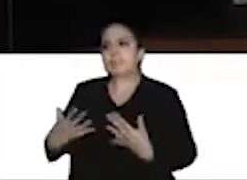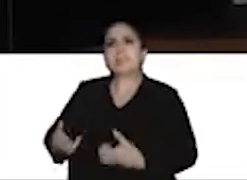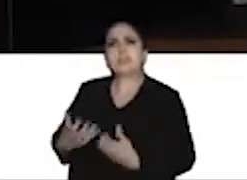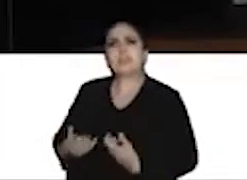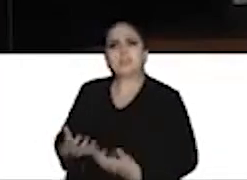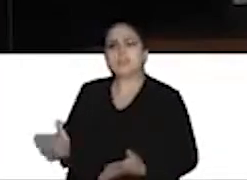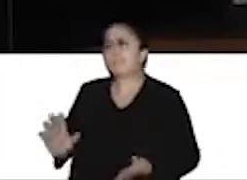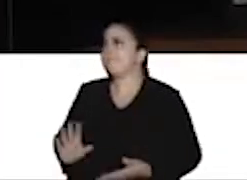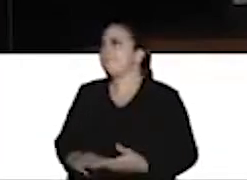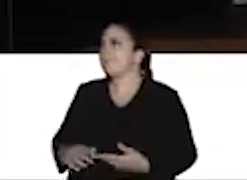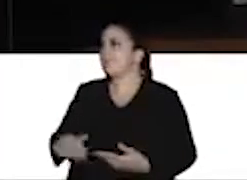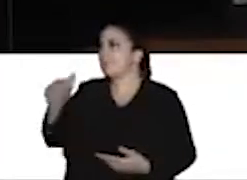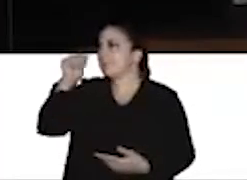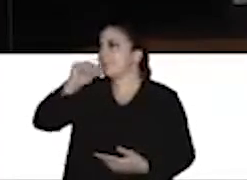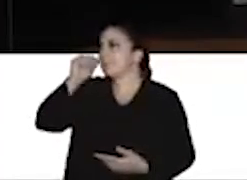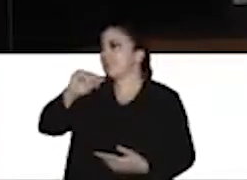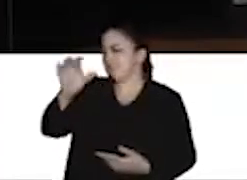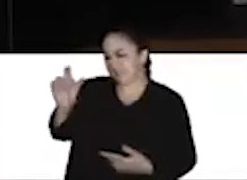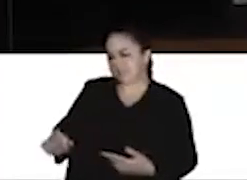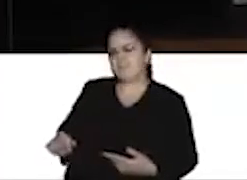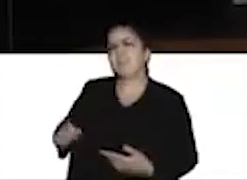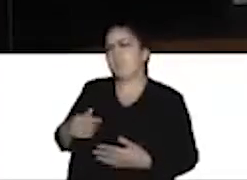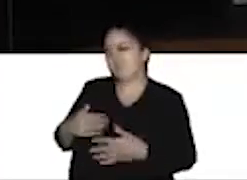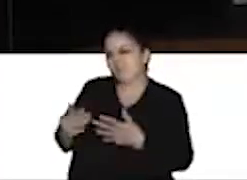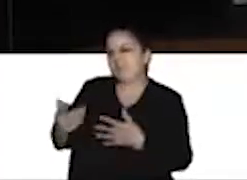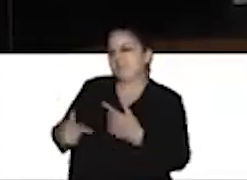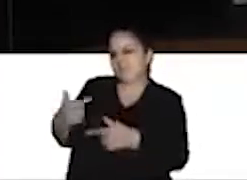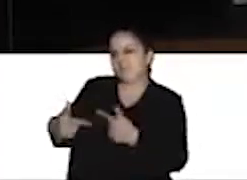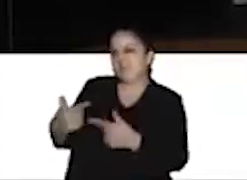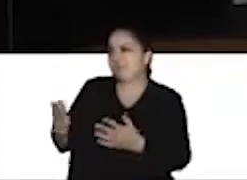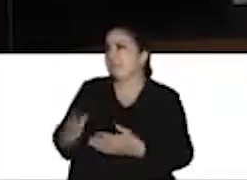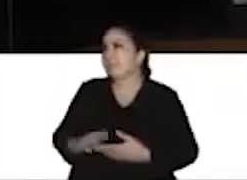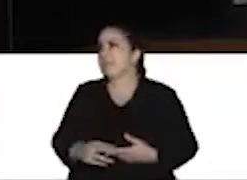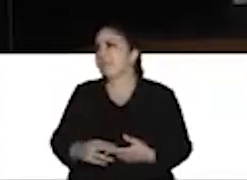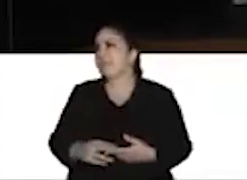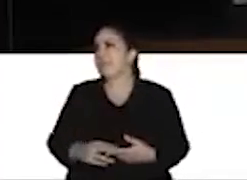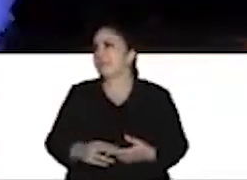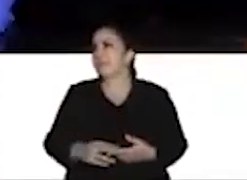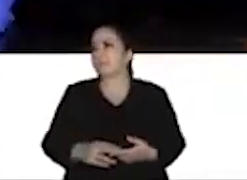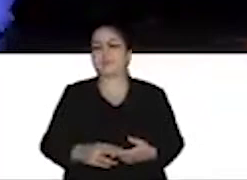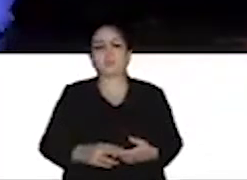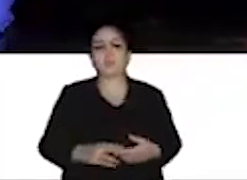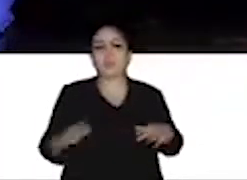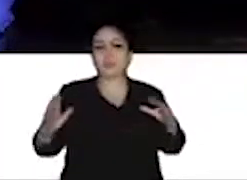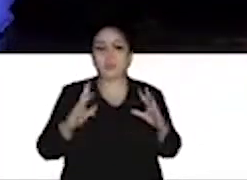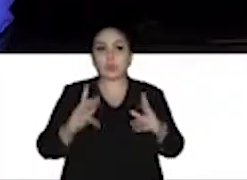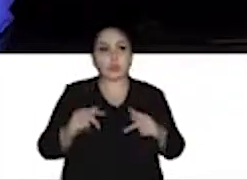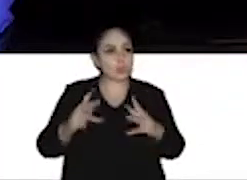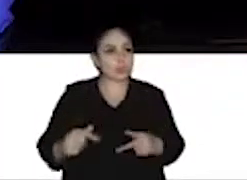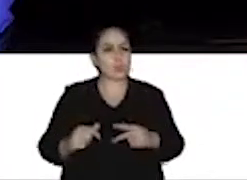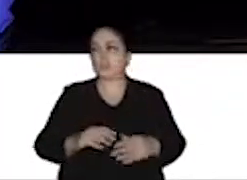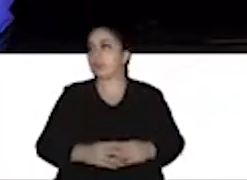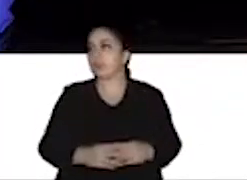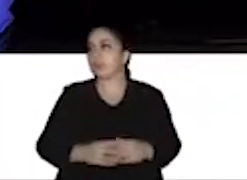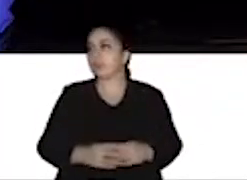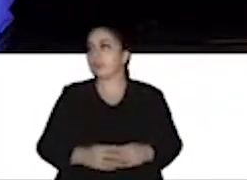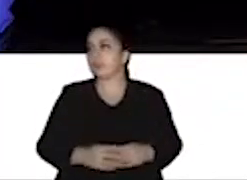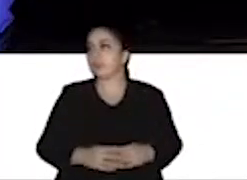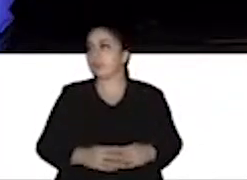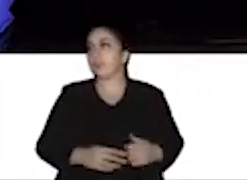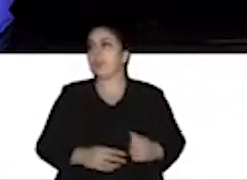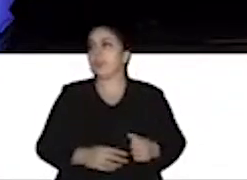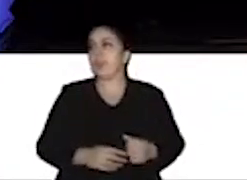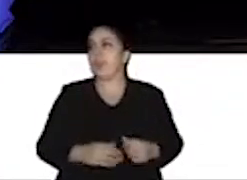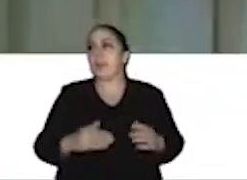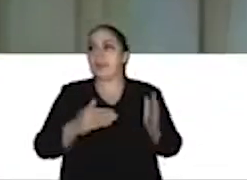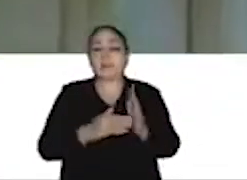como assim, é, também, essa China tá me enfarando, não sabe? Não joga, o Xuxê, tu já perdeste quase tudo, já perdeste tudo praticamente. Não, o argolão,